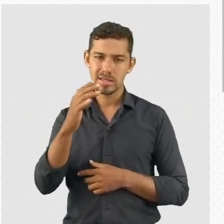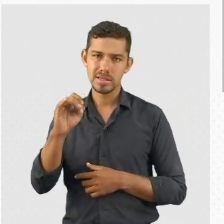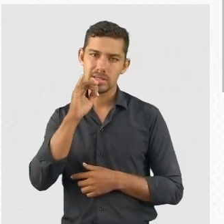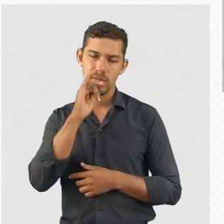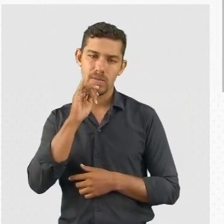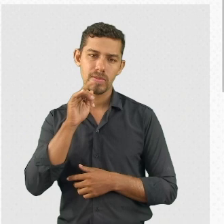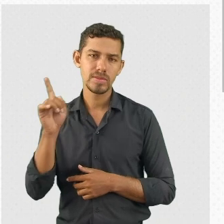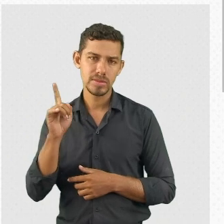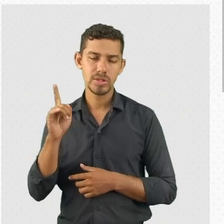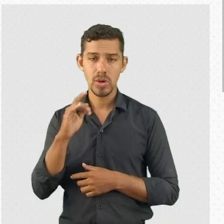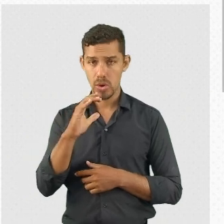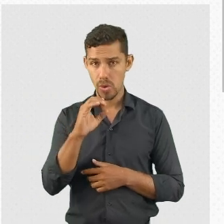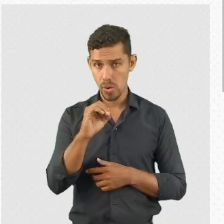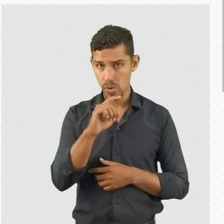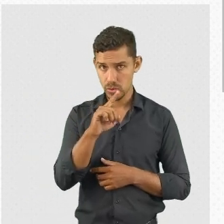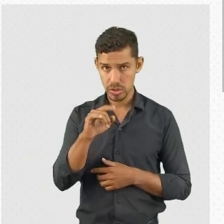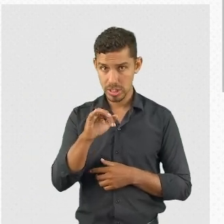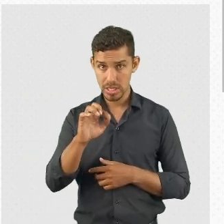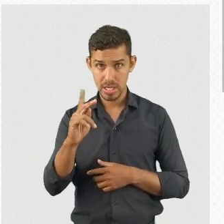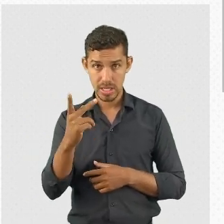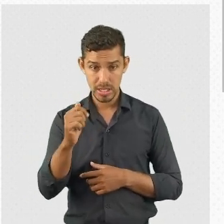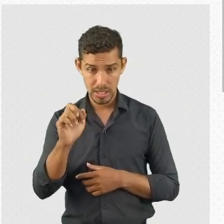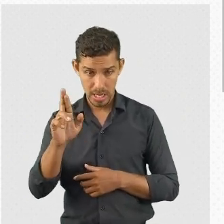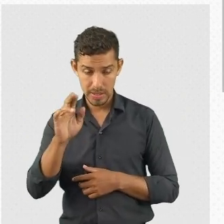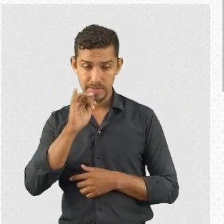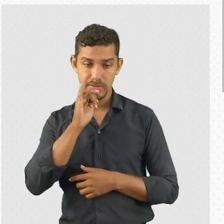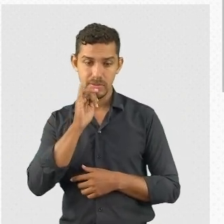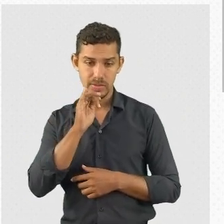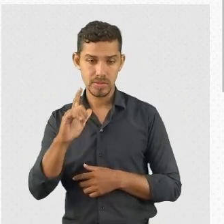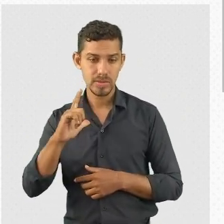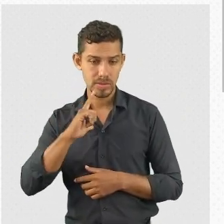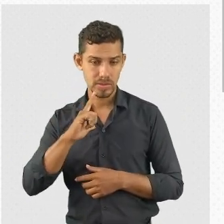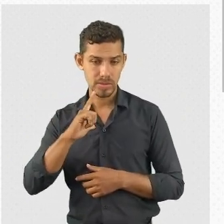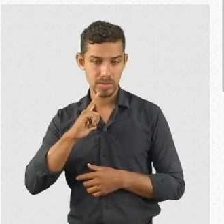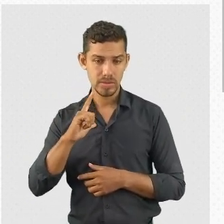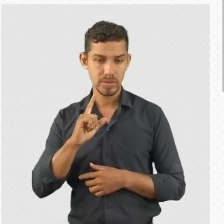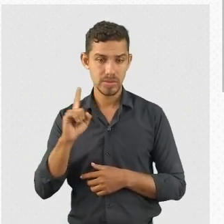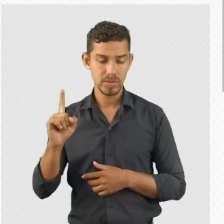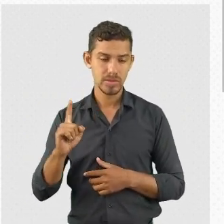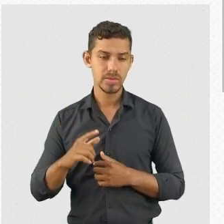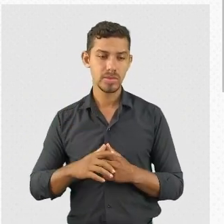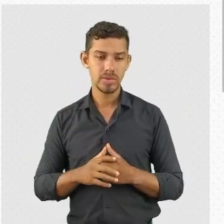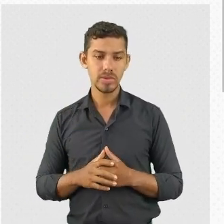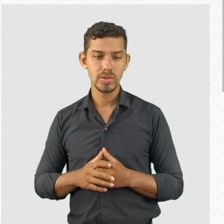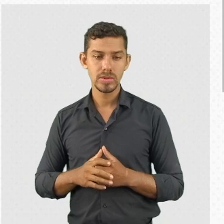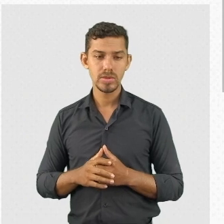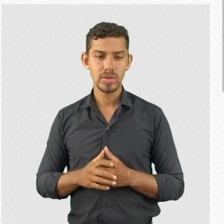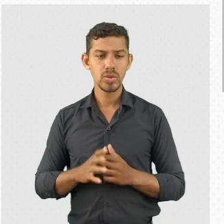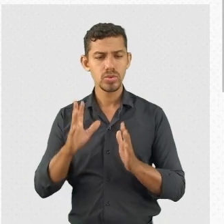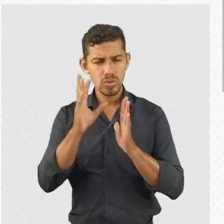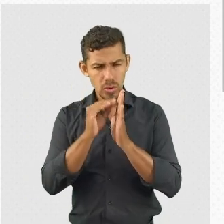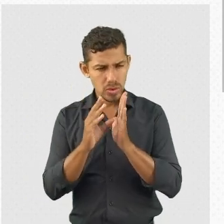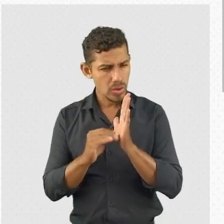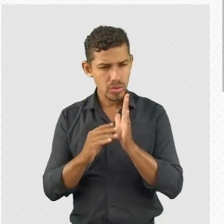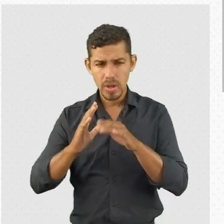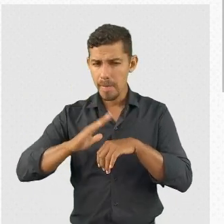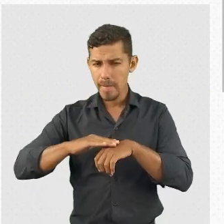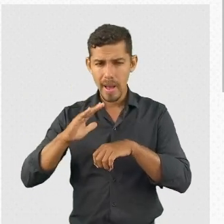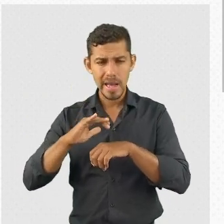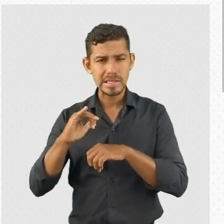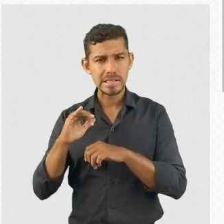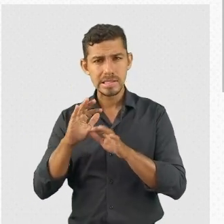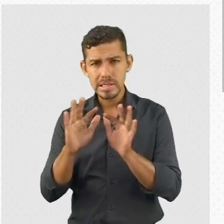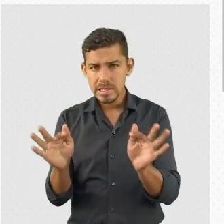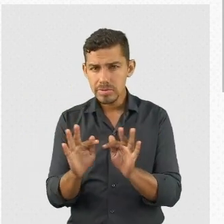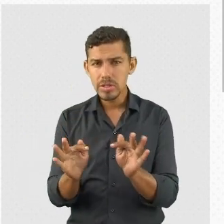ato de cozinhar. Aqui nós temos a forma imperativa. Imperativo é um dos conteúdos mais simples